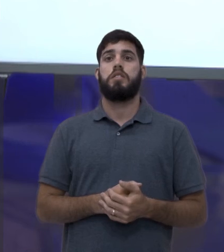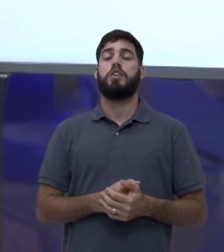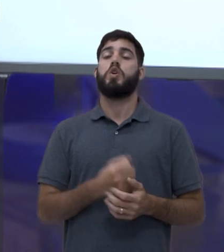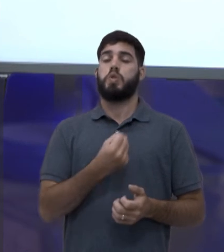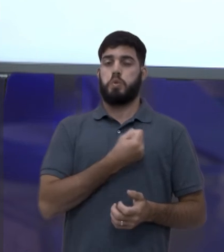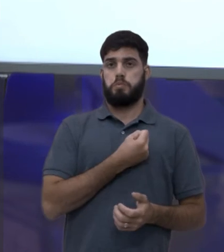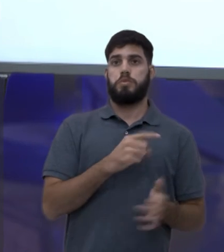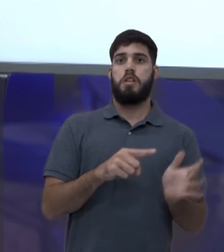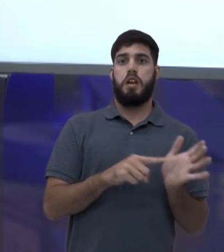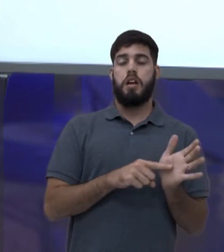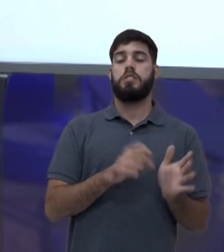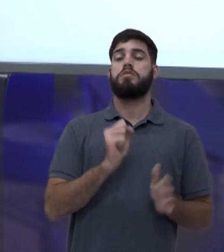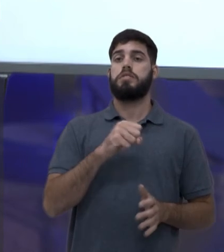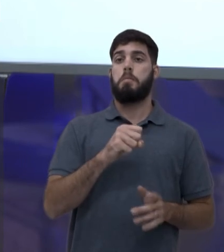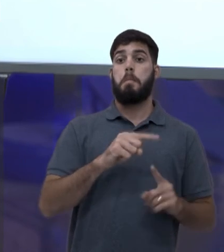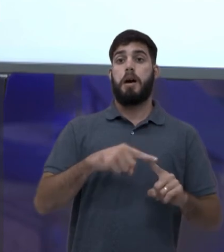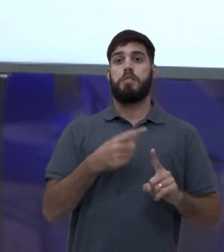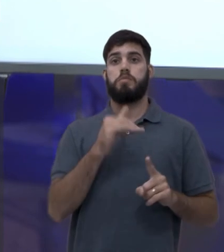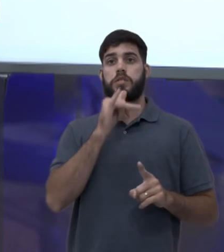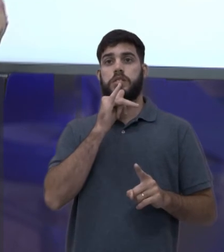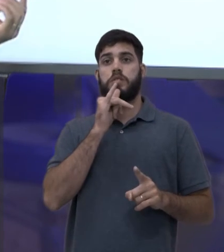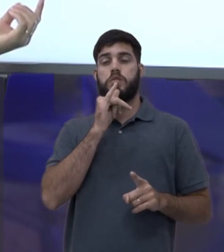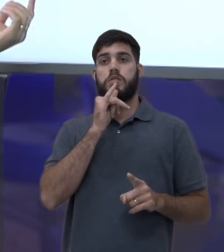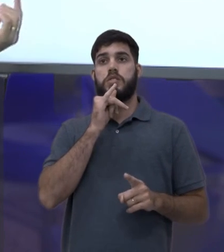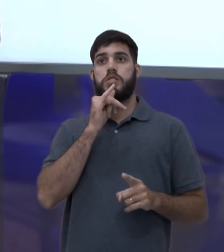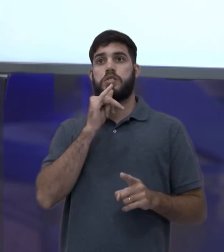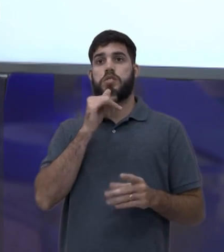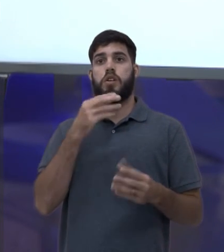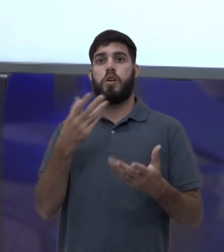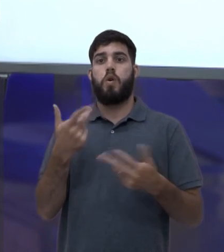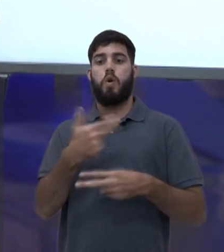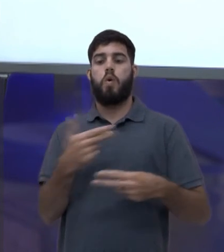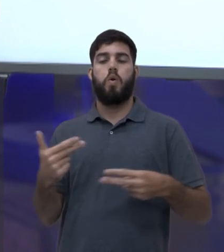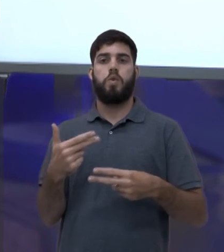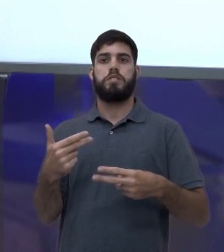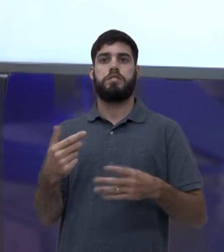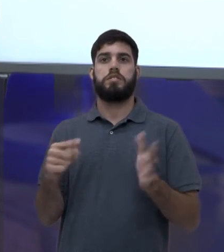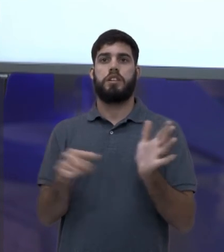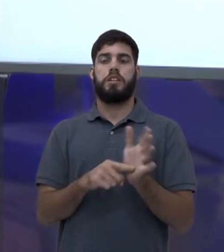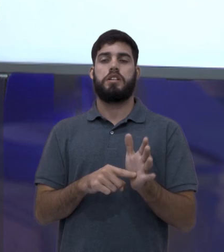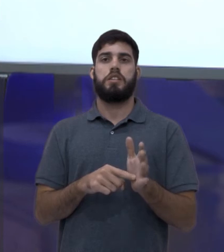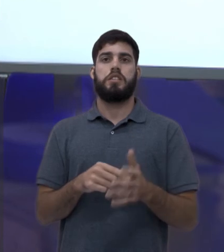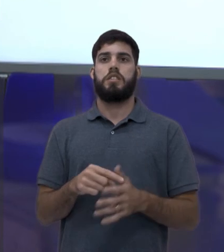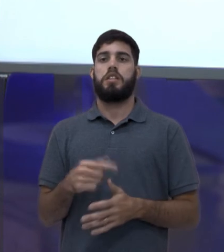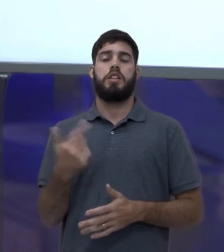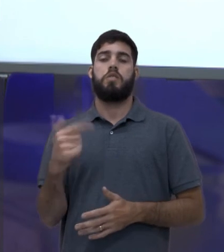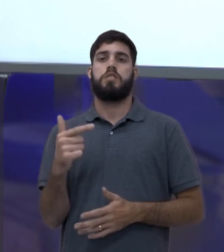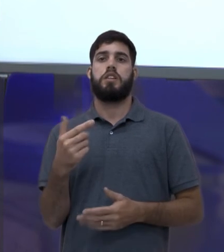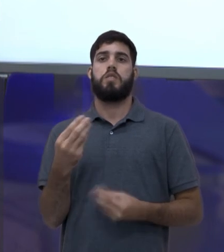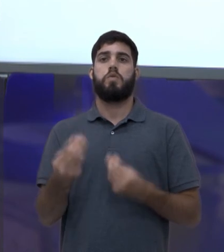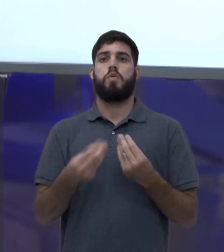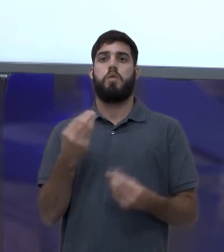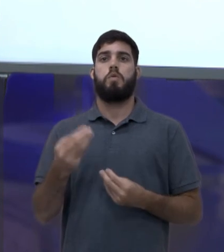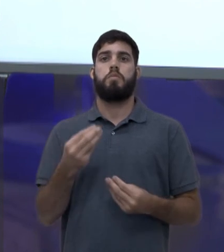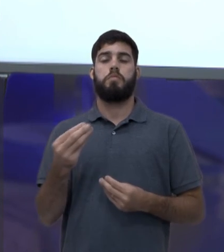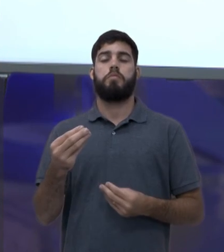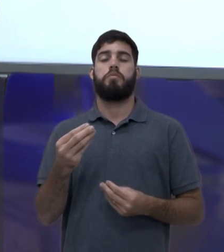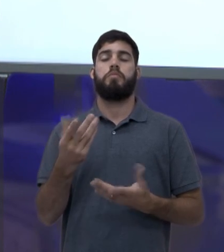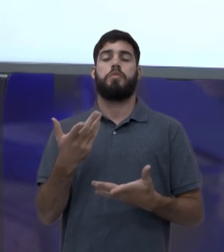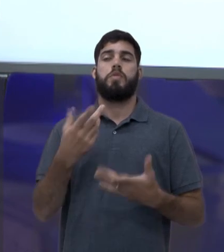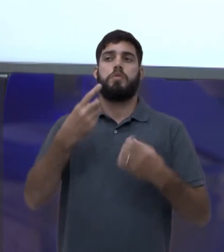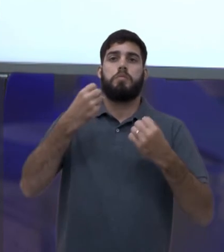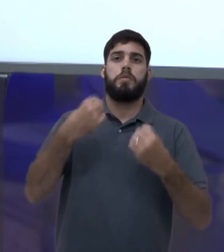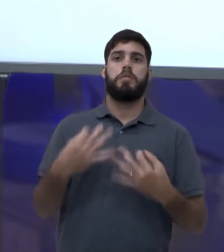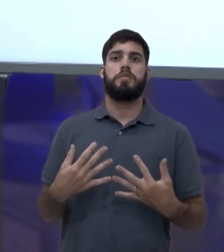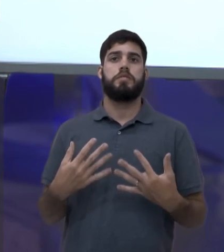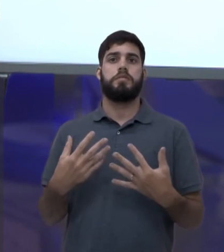números negativos. Porém, não existe objetos negativos. Então, não teria como eu dizer a vocês que existiria